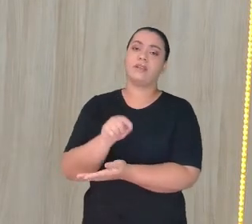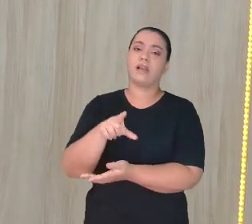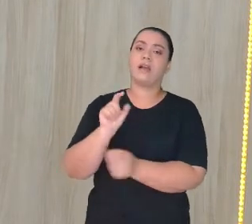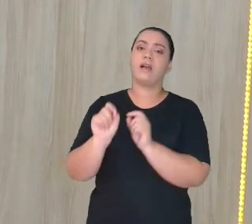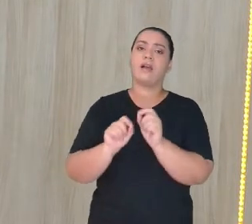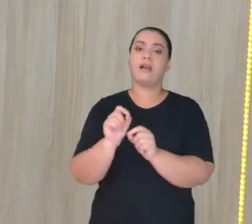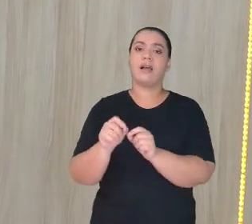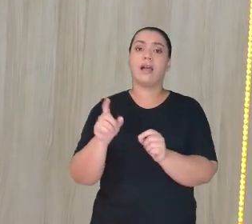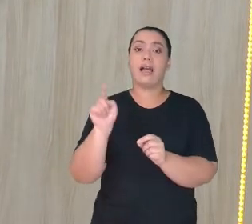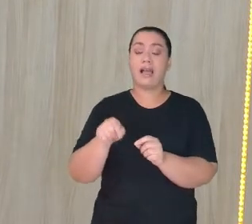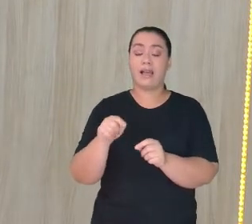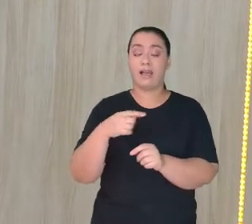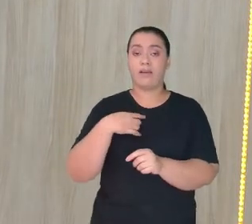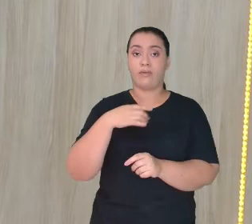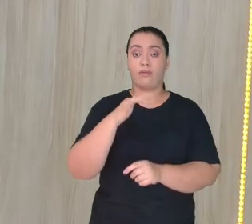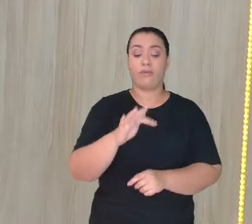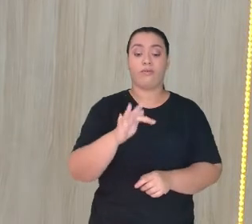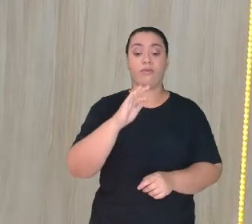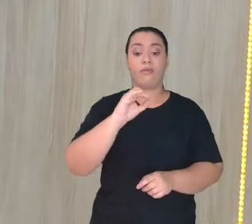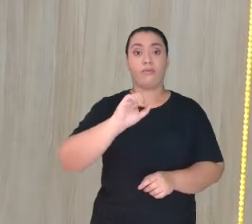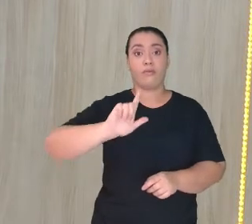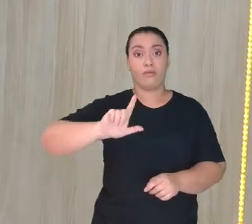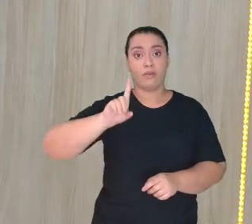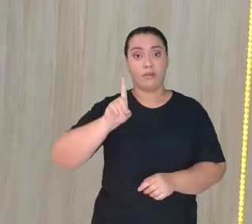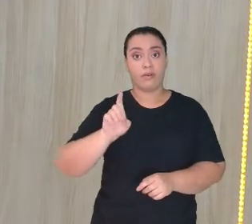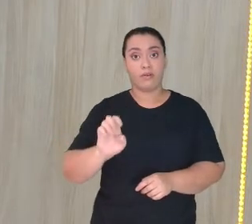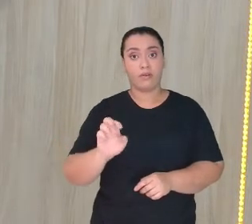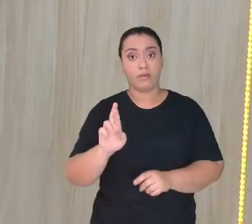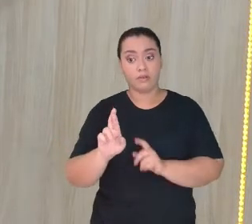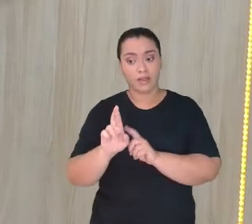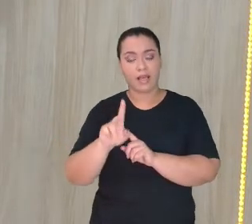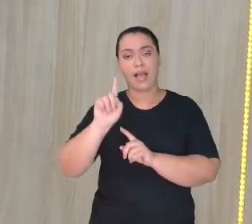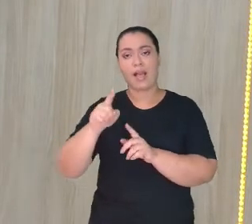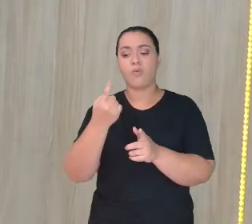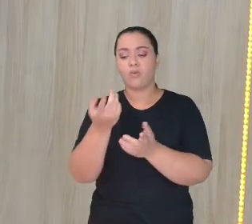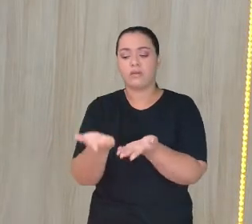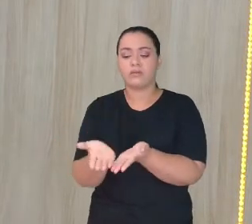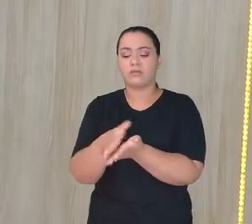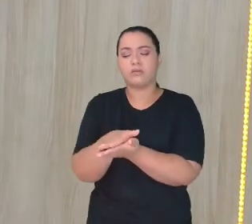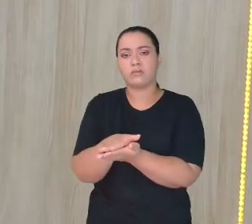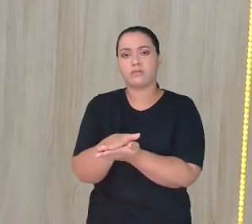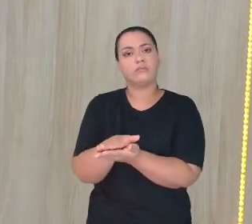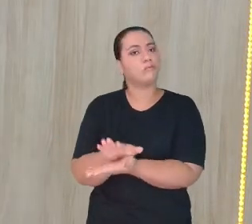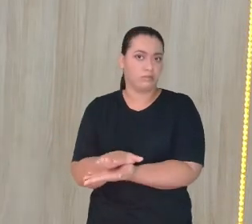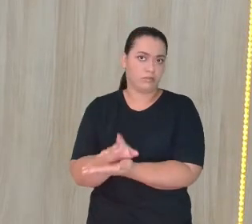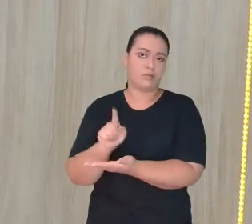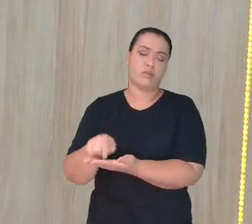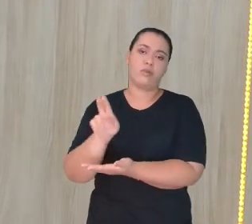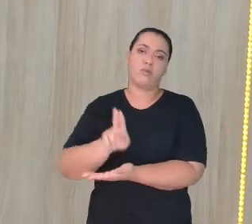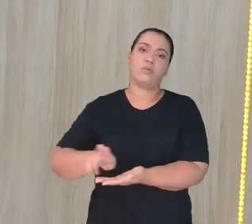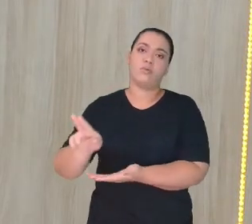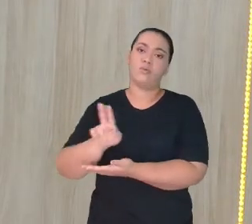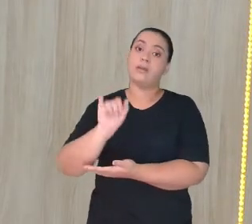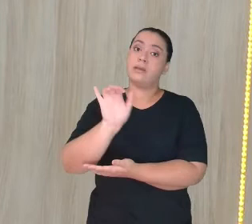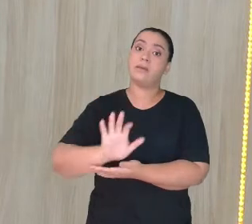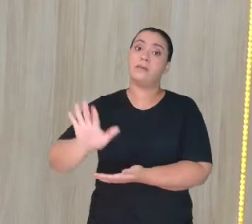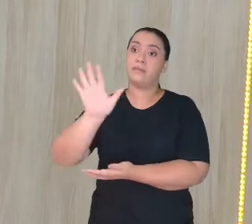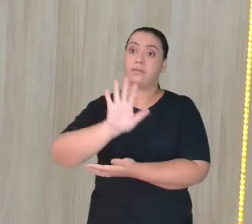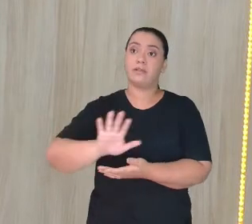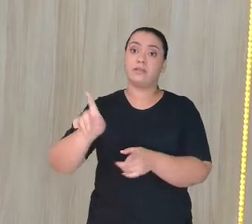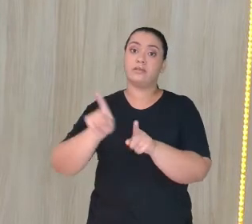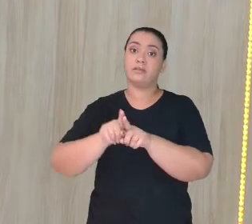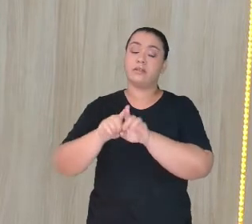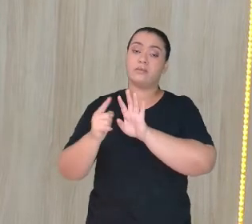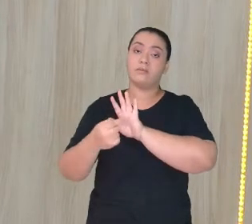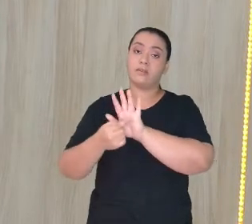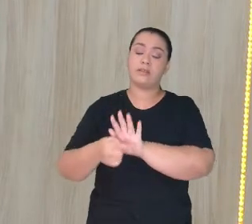no mínimo uma dobra. Vejam só as especificidades. Então, o folder só tem uma dobra, utiliza imagens, dá destaque às